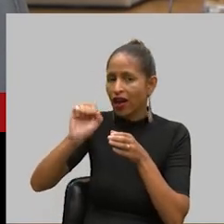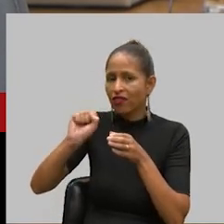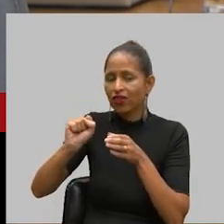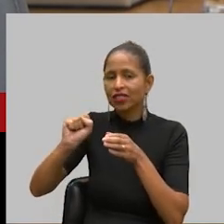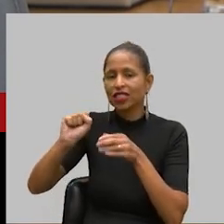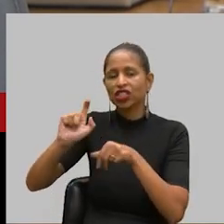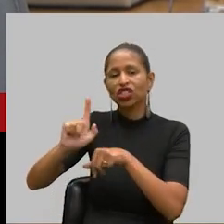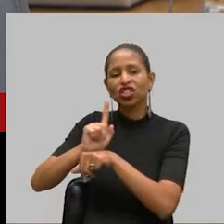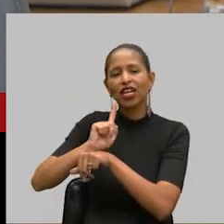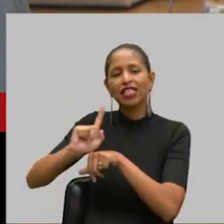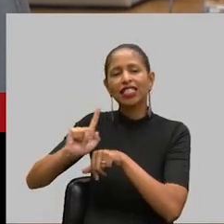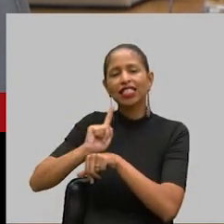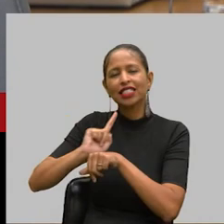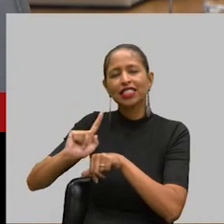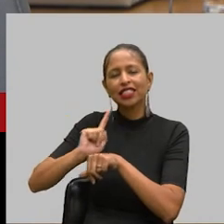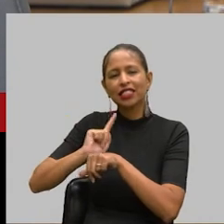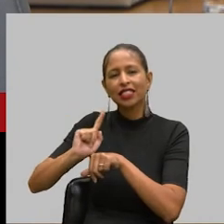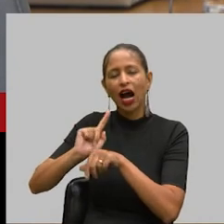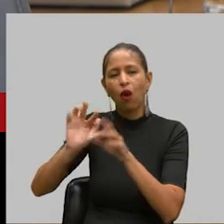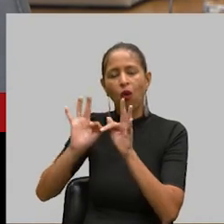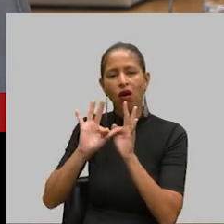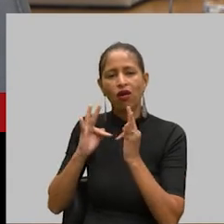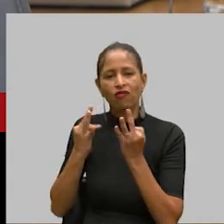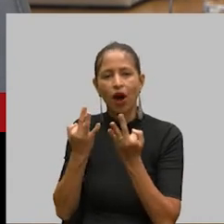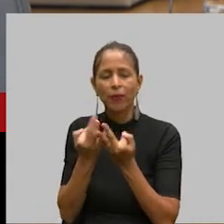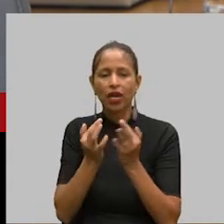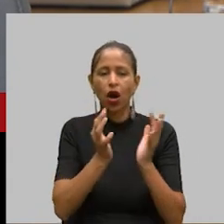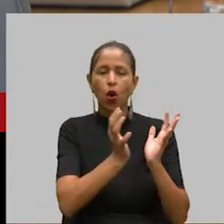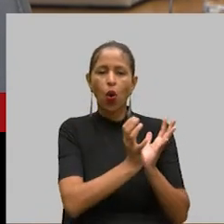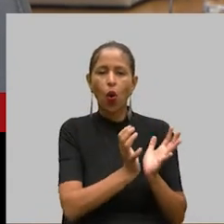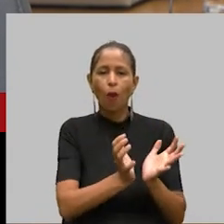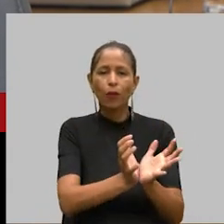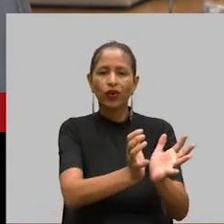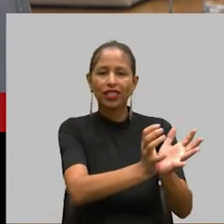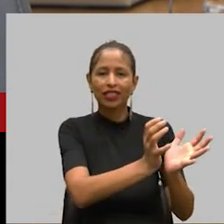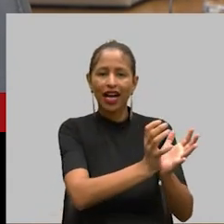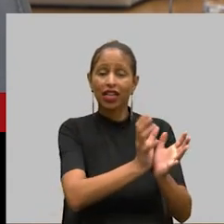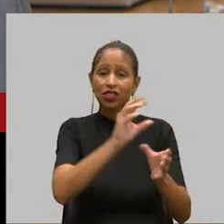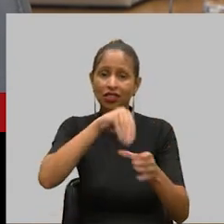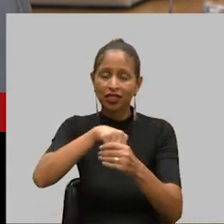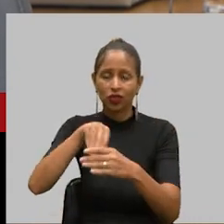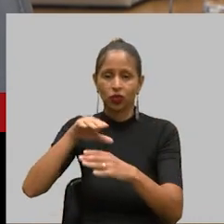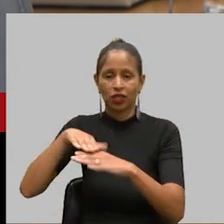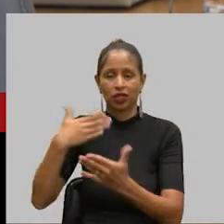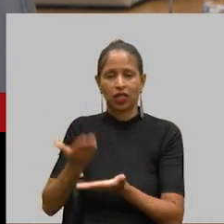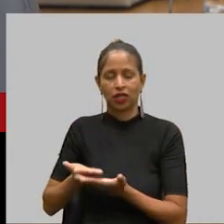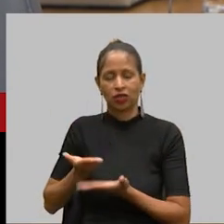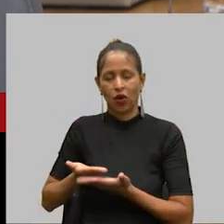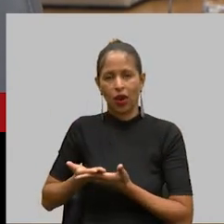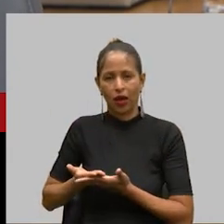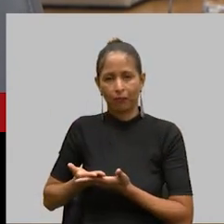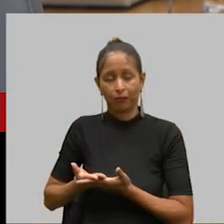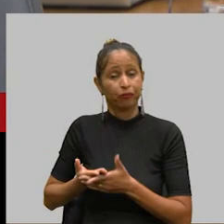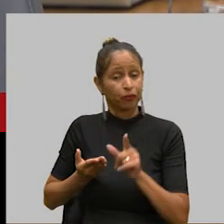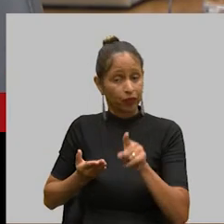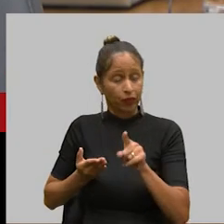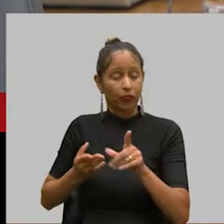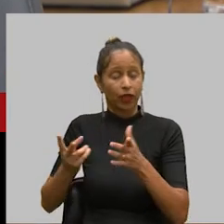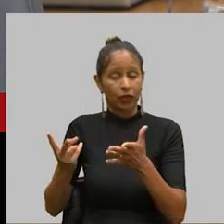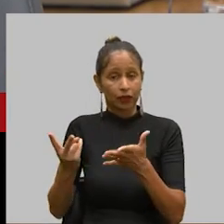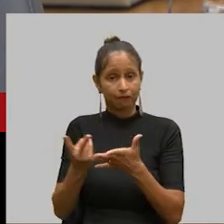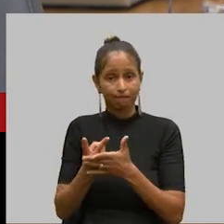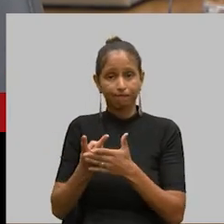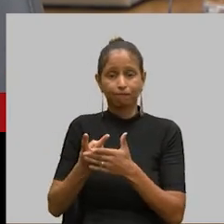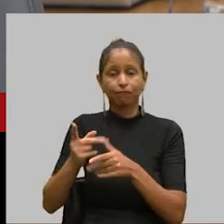a autogestão das famílias das Comunidades nestas escolas e que o fato de haver aí a